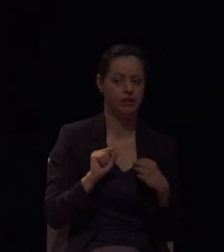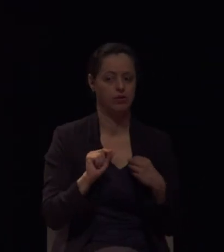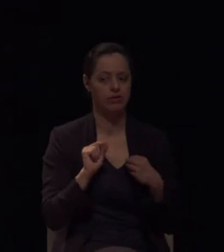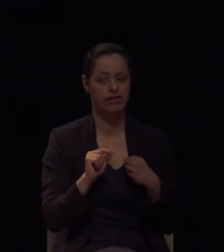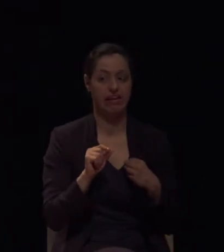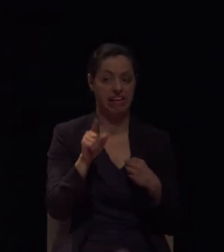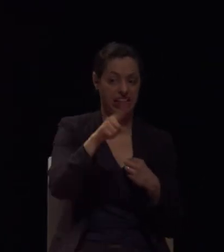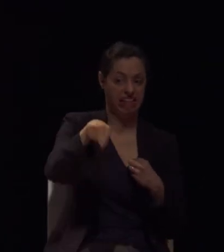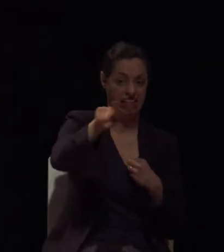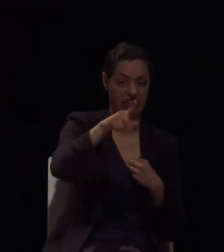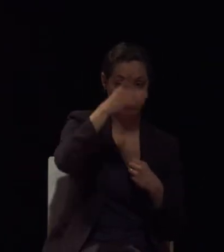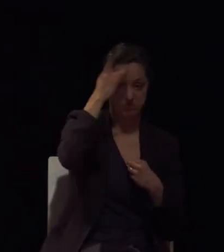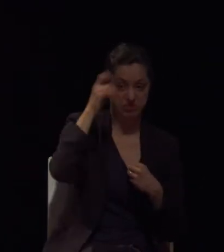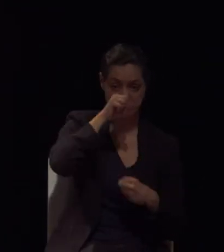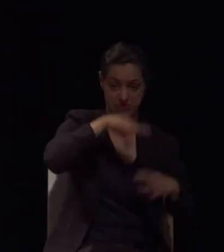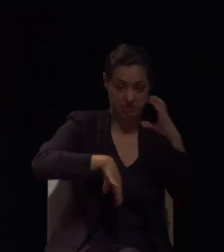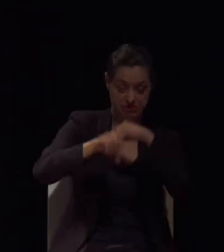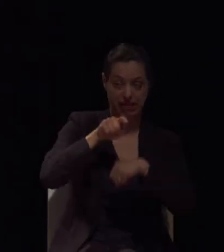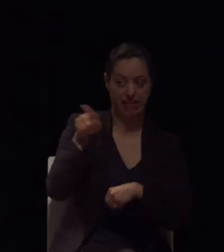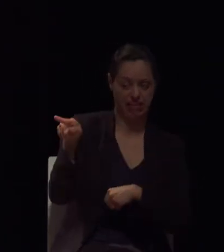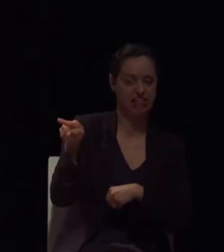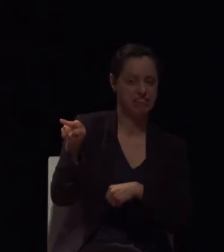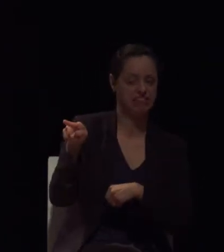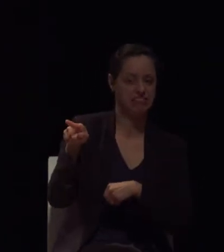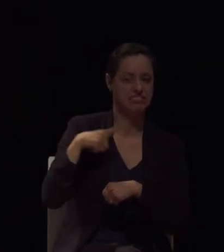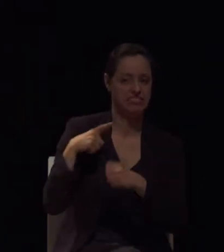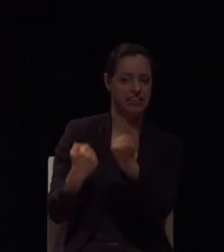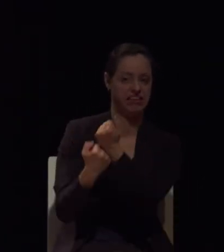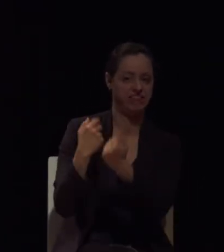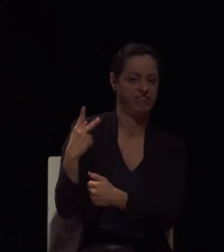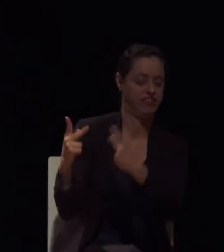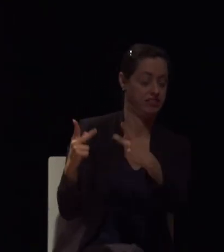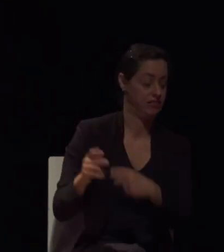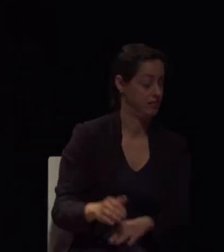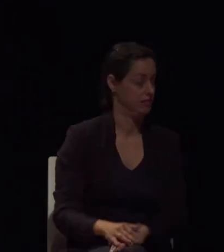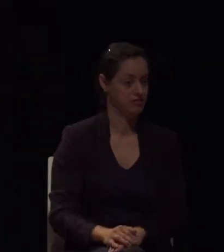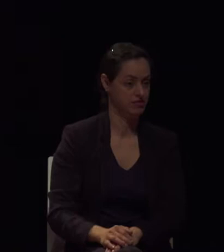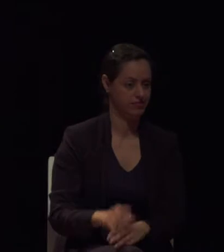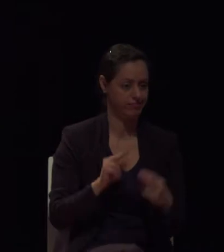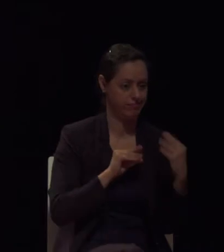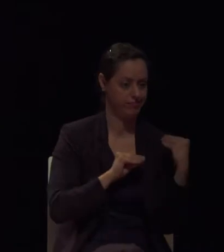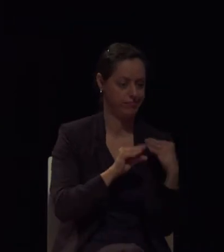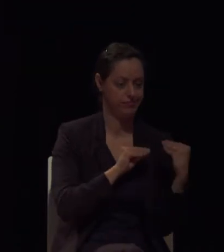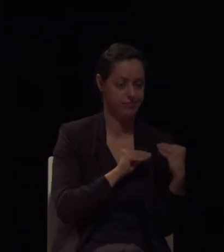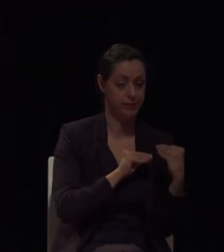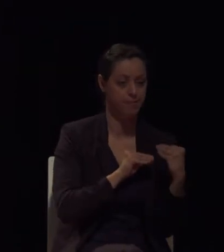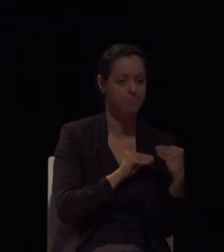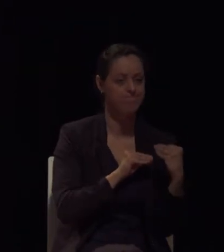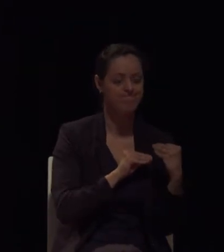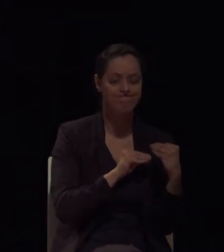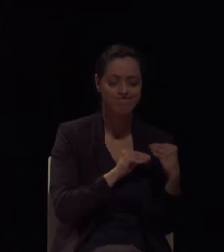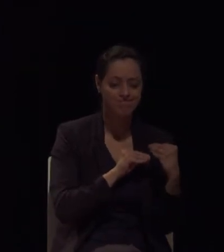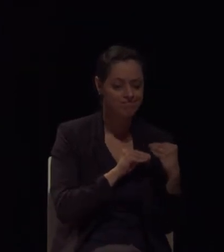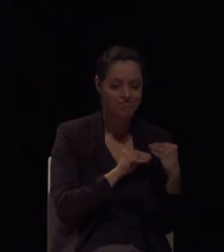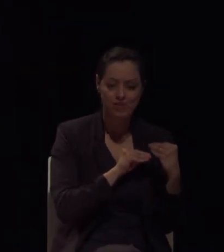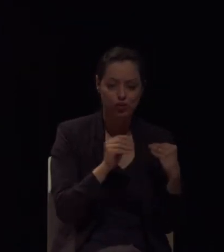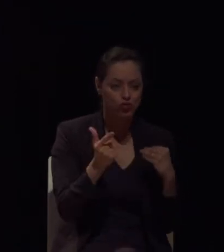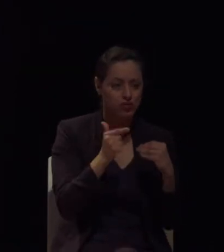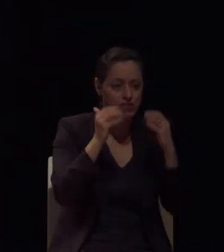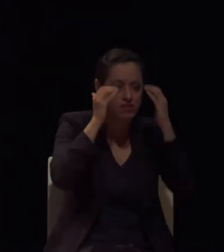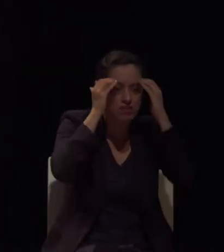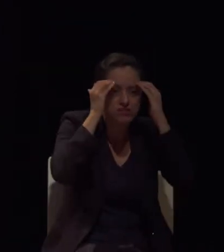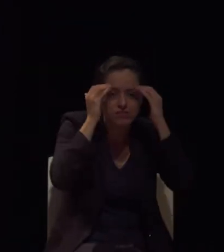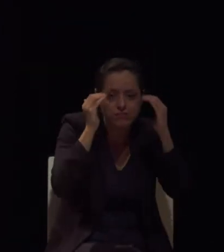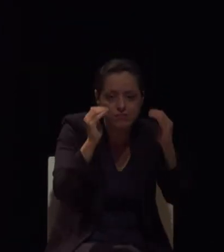disciplinados sabe aquele que não tem a palavra respeito o tempo inteiro